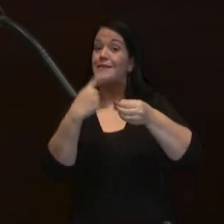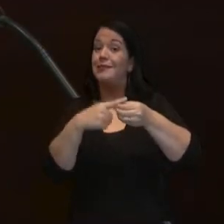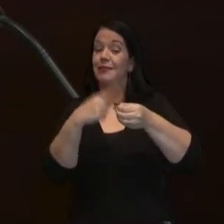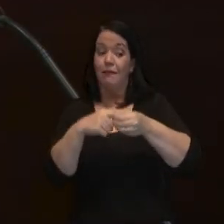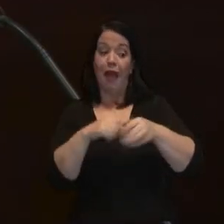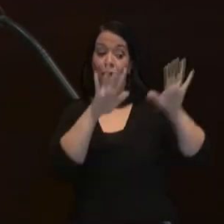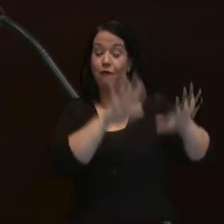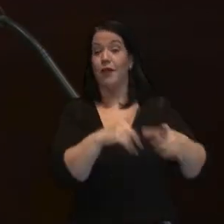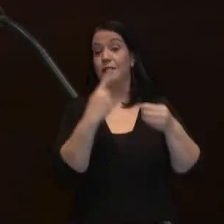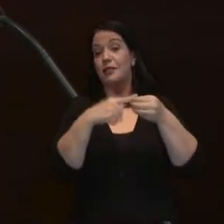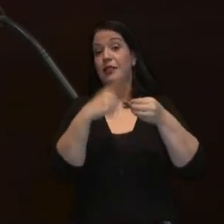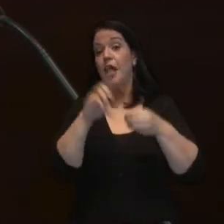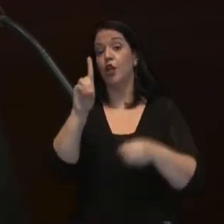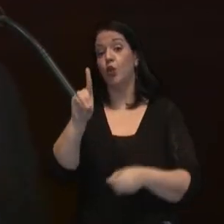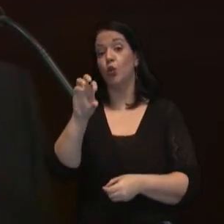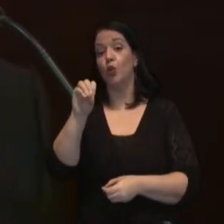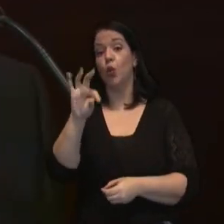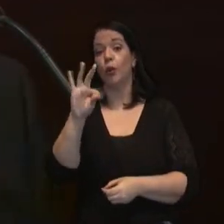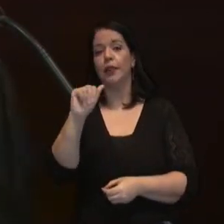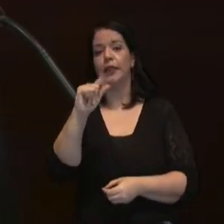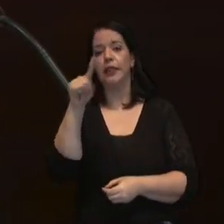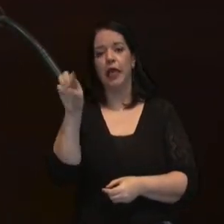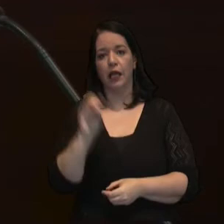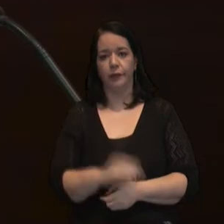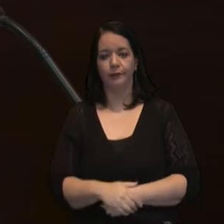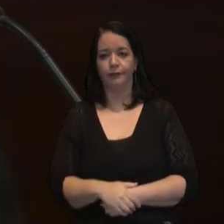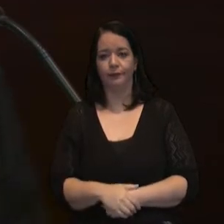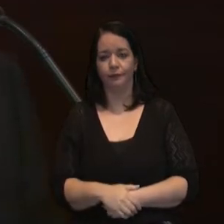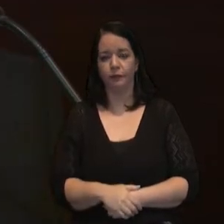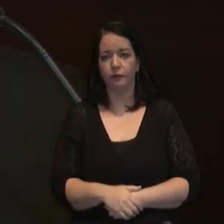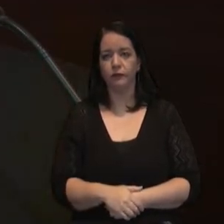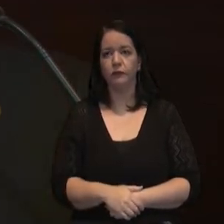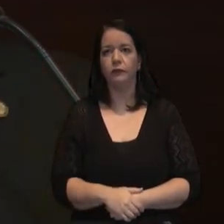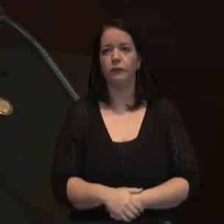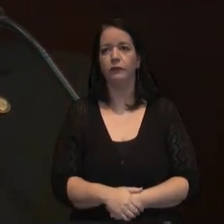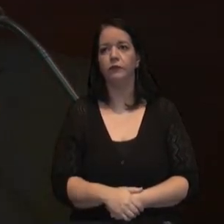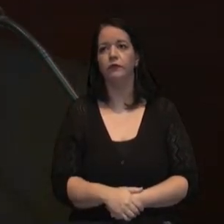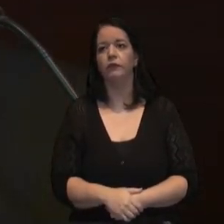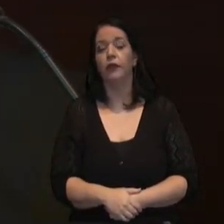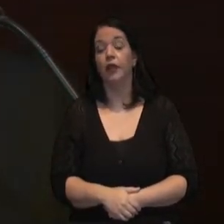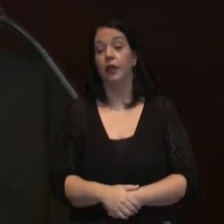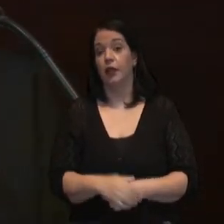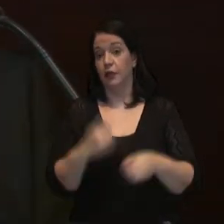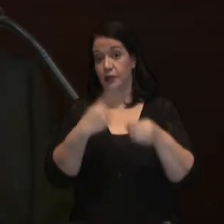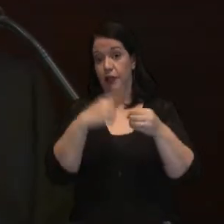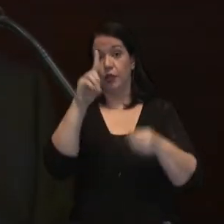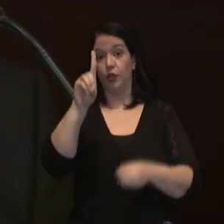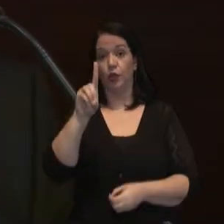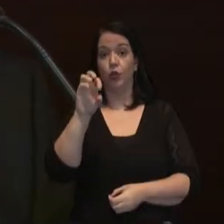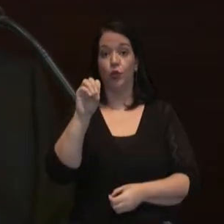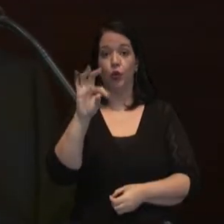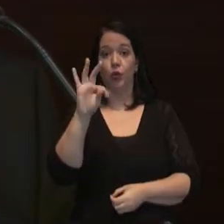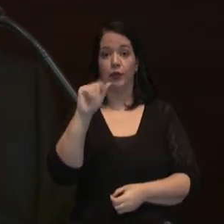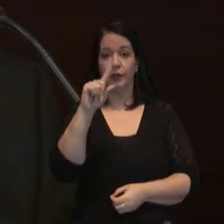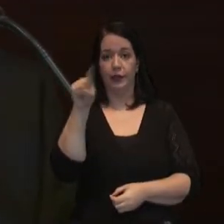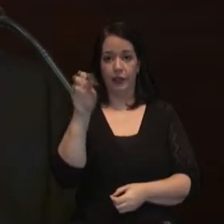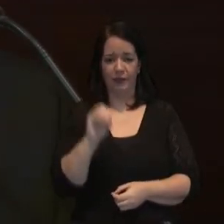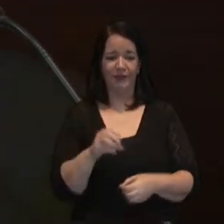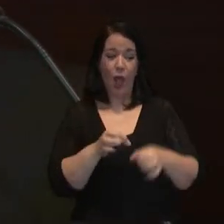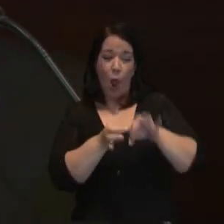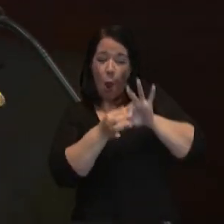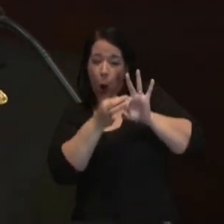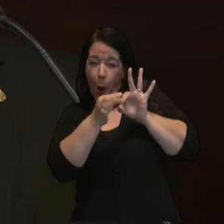detalhe geográfico aqui que você precisa saber para o que será afirmado daqui a pouco. Dotã ficava distante de